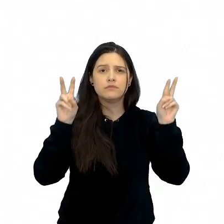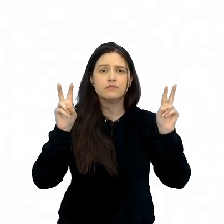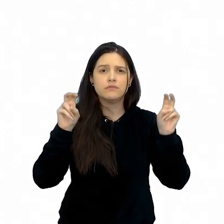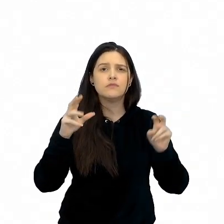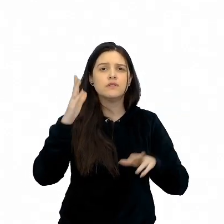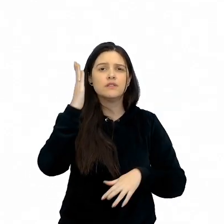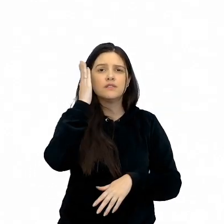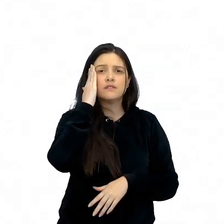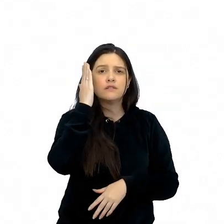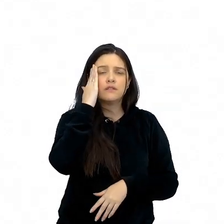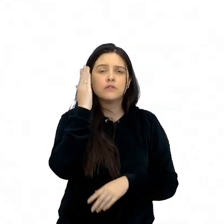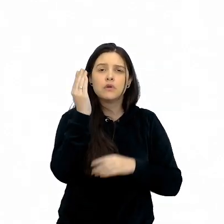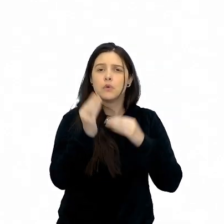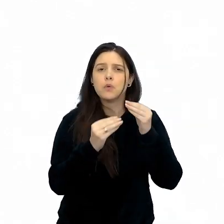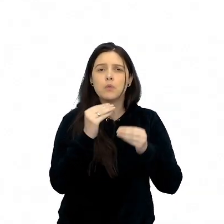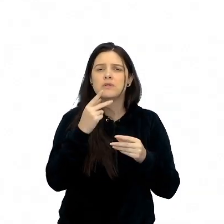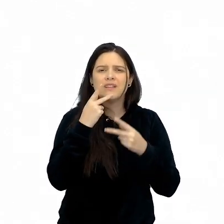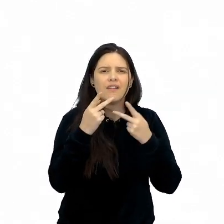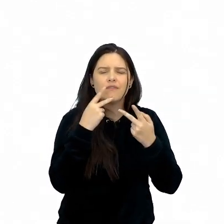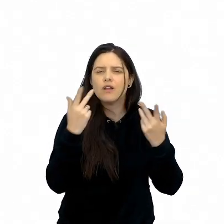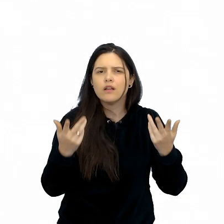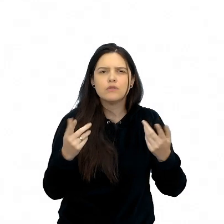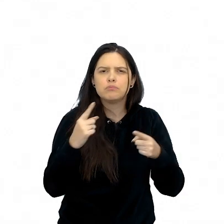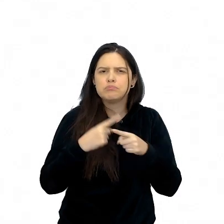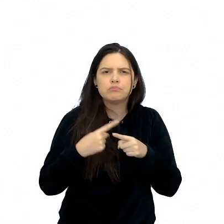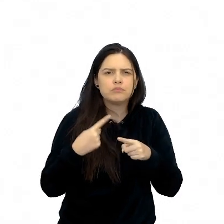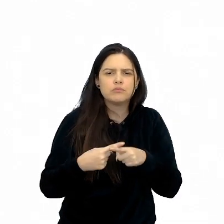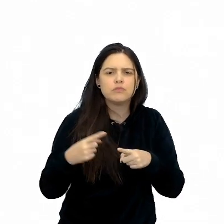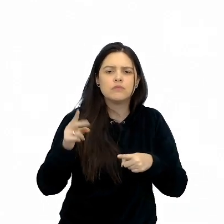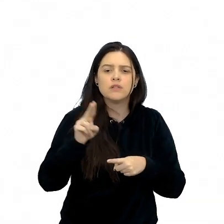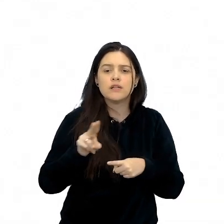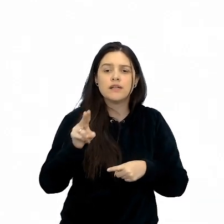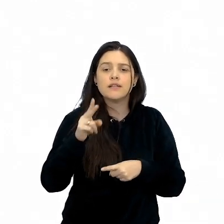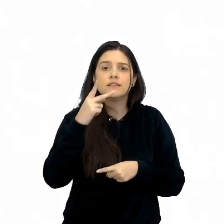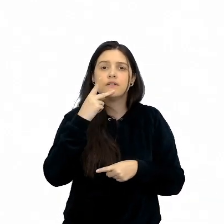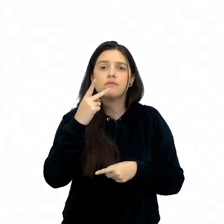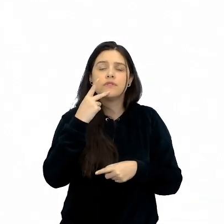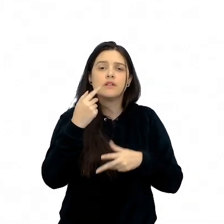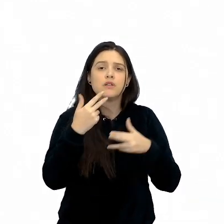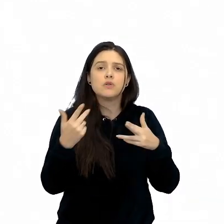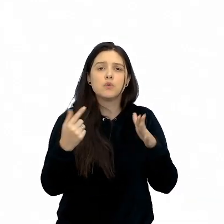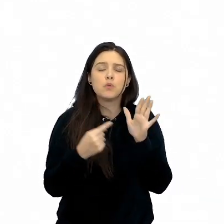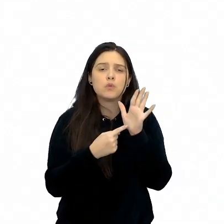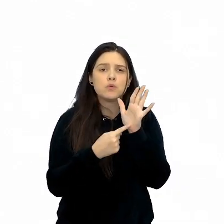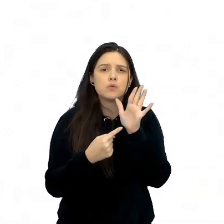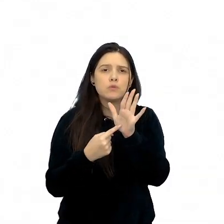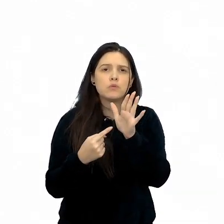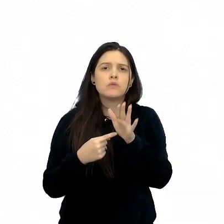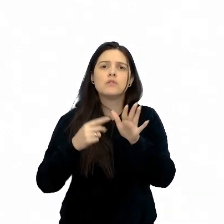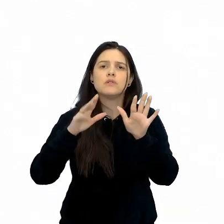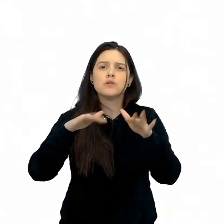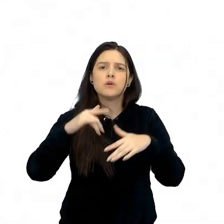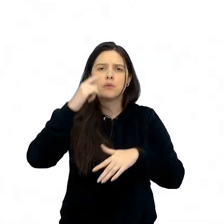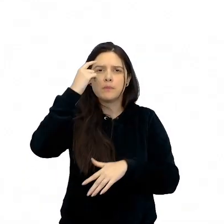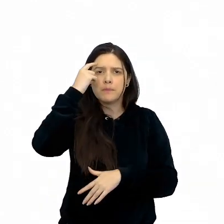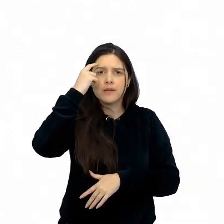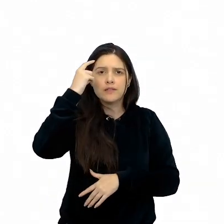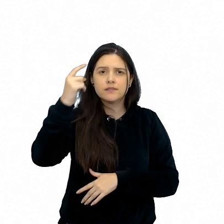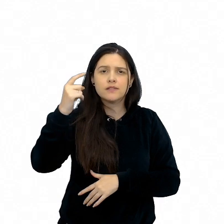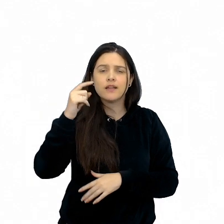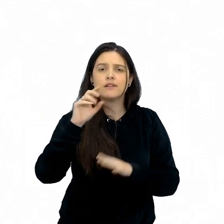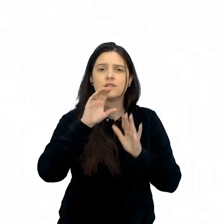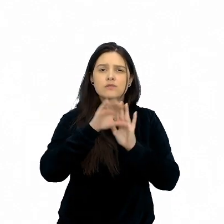gente saiba do que está falando. Por quê? Porque às vezes eu estou falando uma coisa e o meu aluno está entendendo outra. Então, pensar que ele conheça